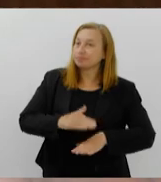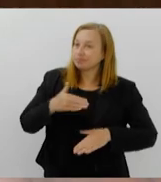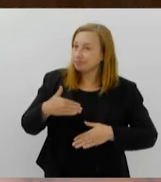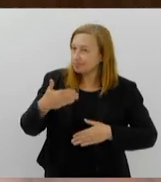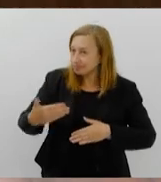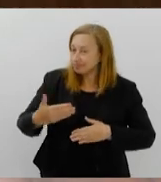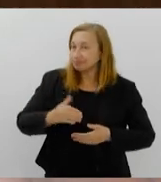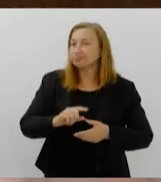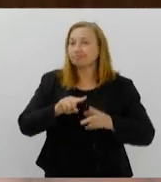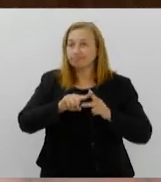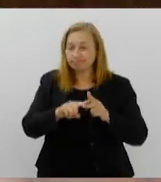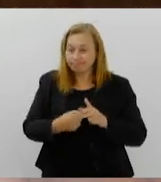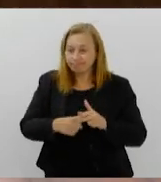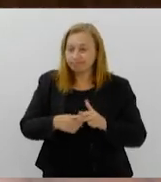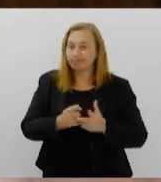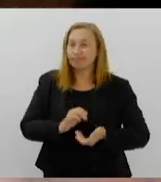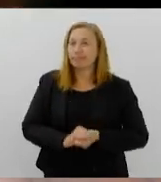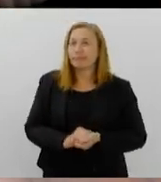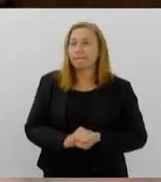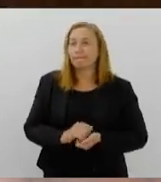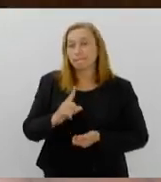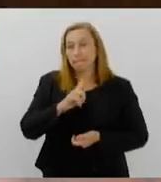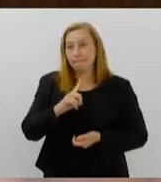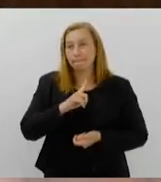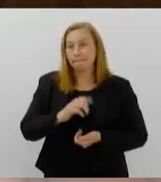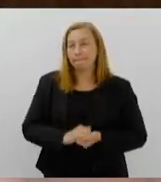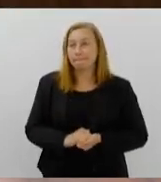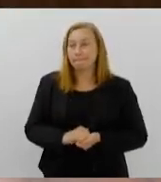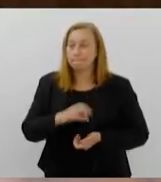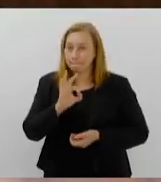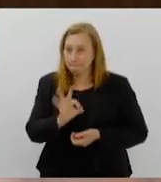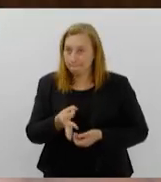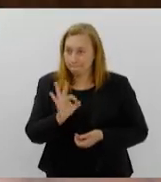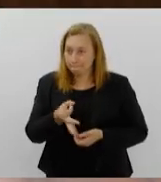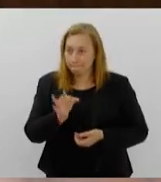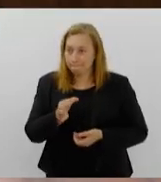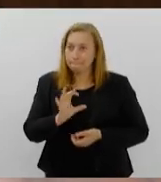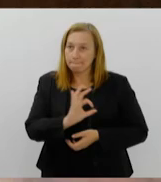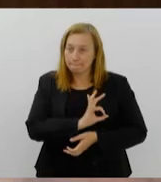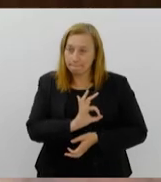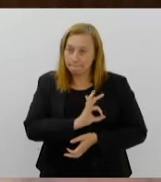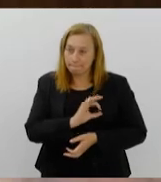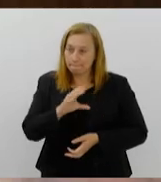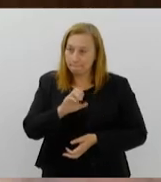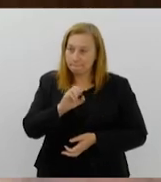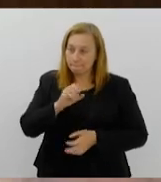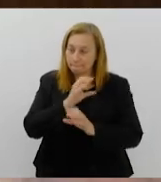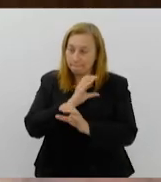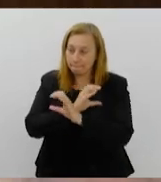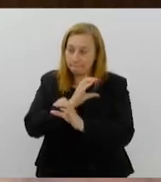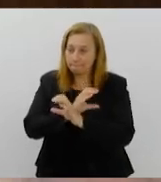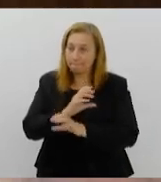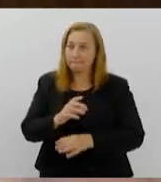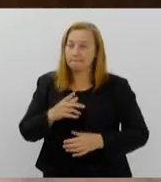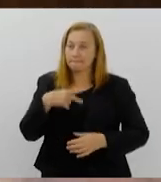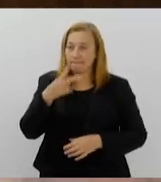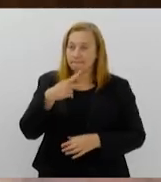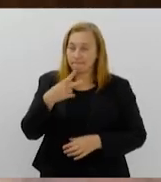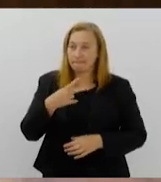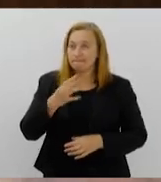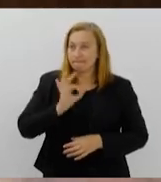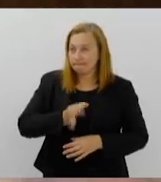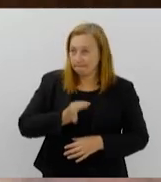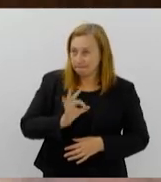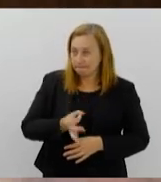na regulamentação, eu tenho certeza que a Polícia Civil vai fazer as suas considerações